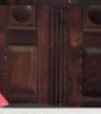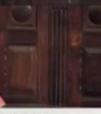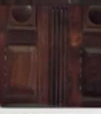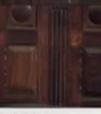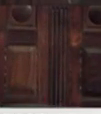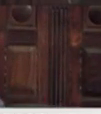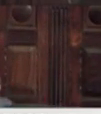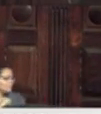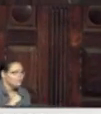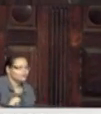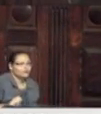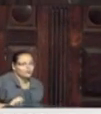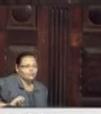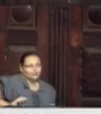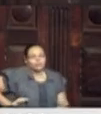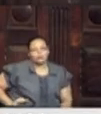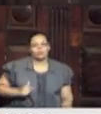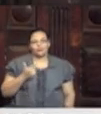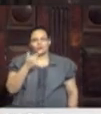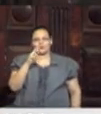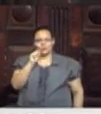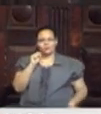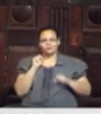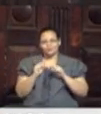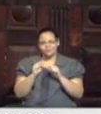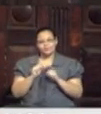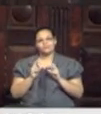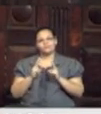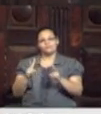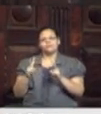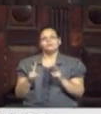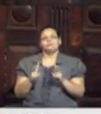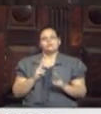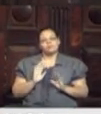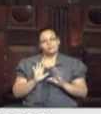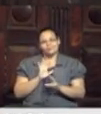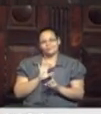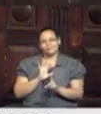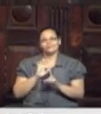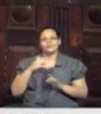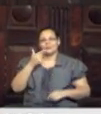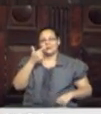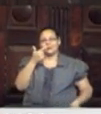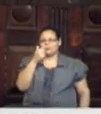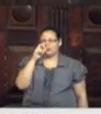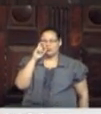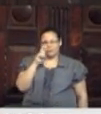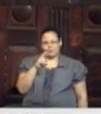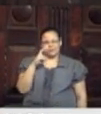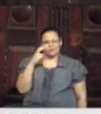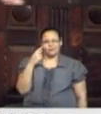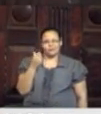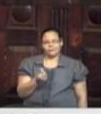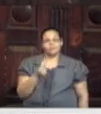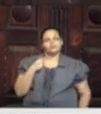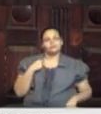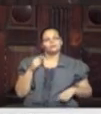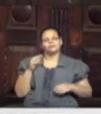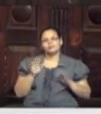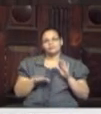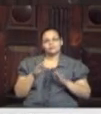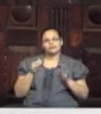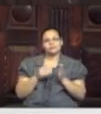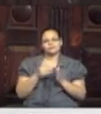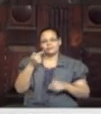possam continuar influindo e se transformem em 56, talvez até em 70, para que haja a unanimidade